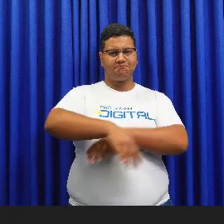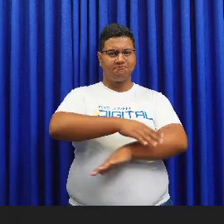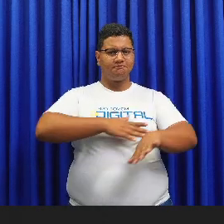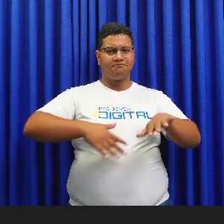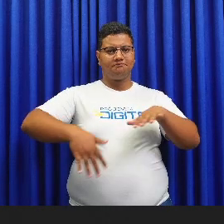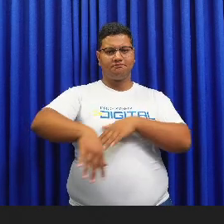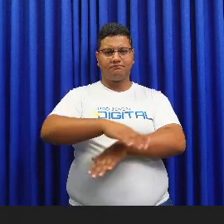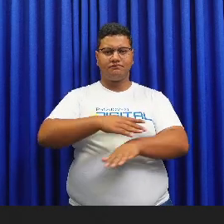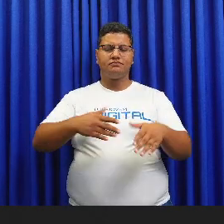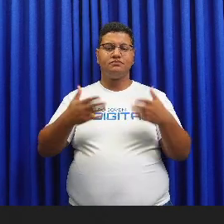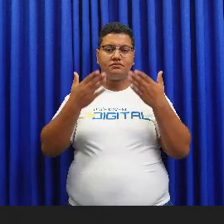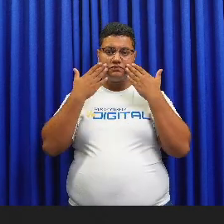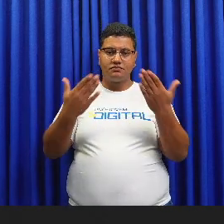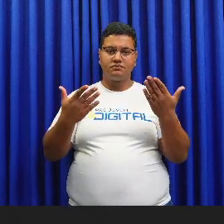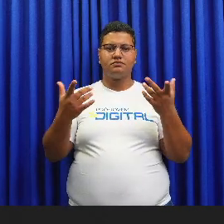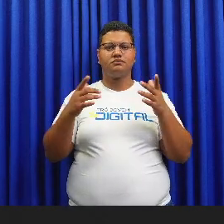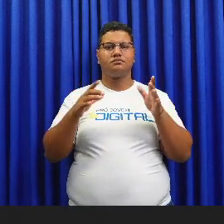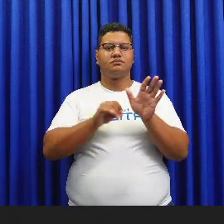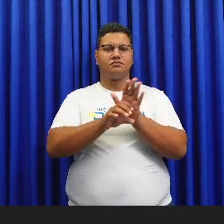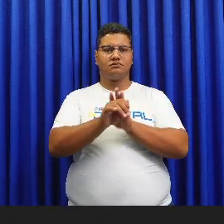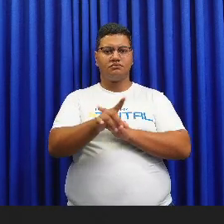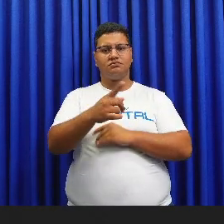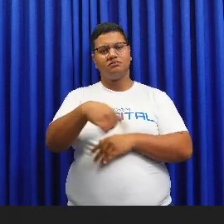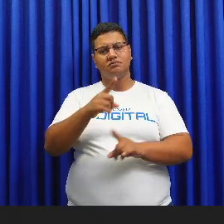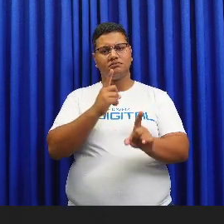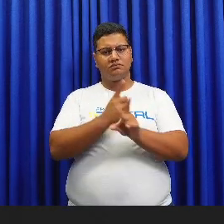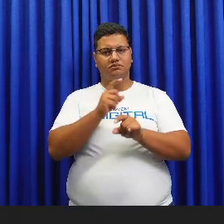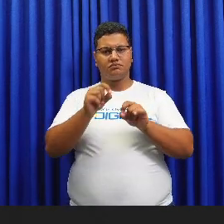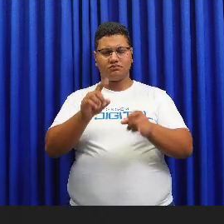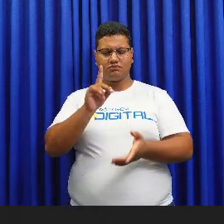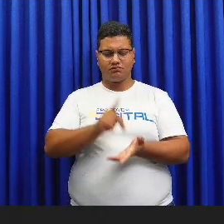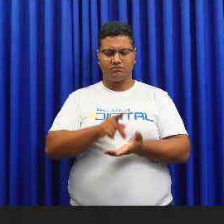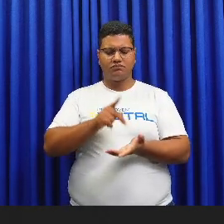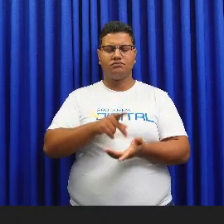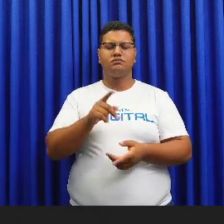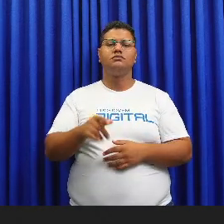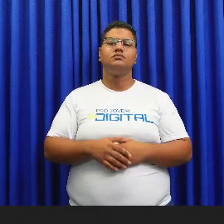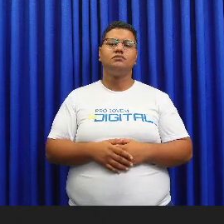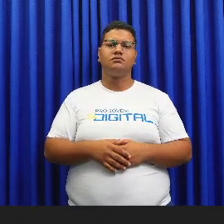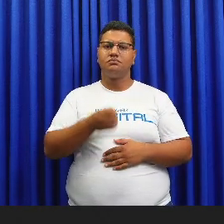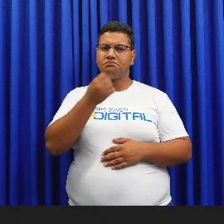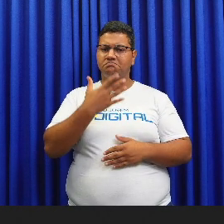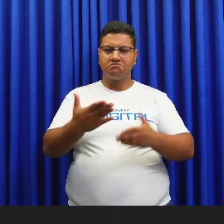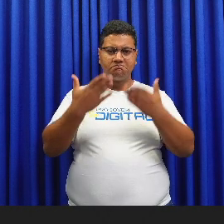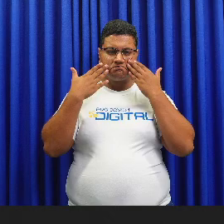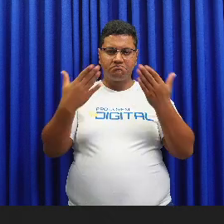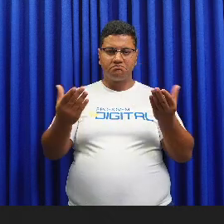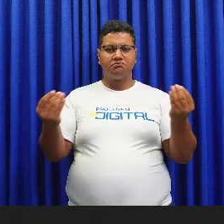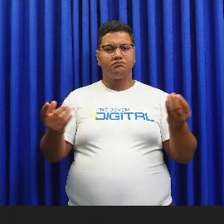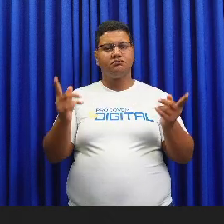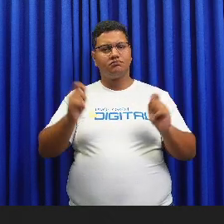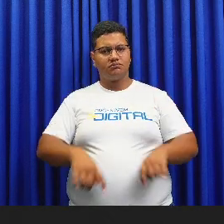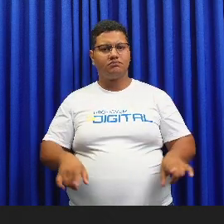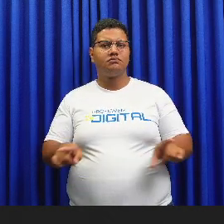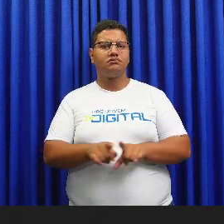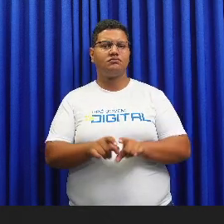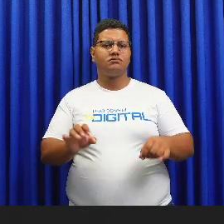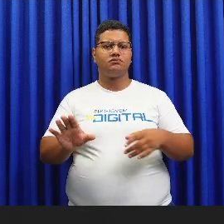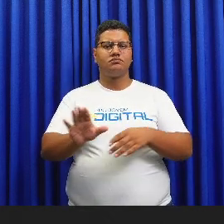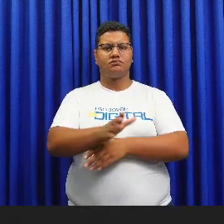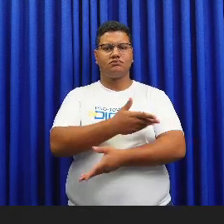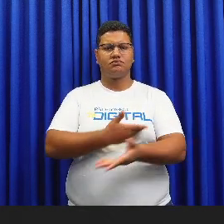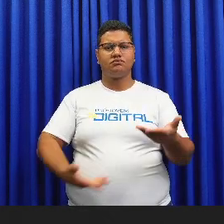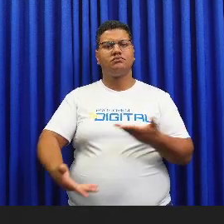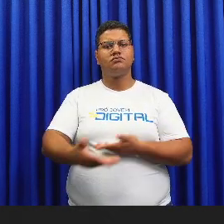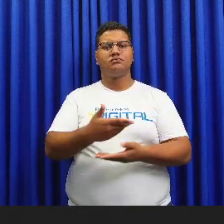pelo Google Apresentações, você vai encontrar certamente uma boa apresentação que possa te auxiliar.